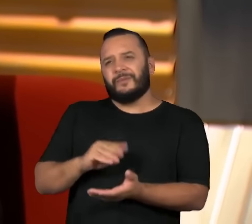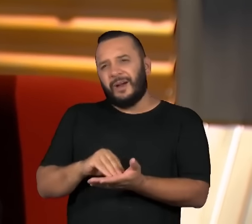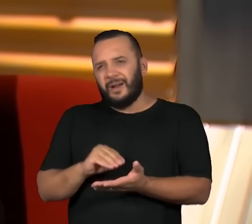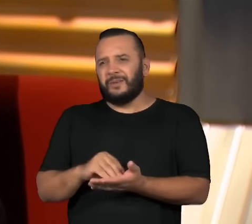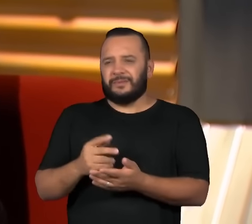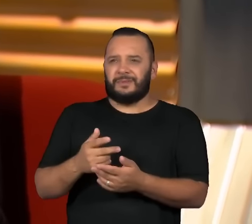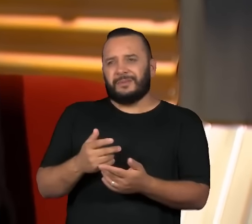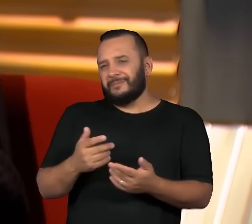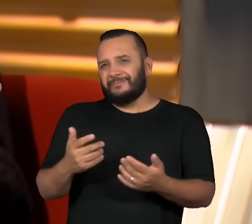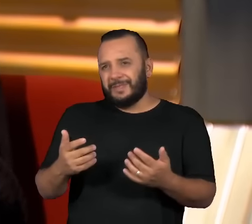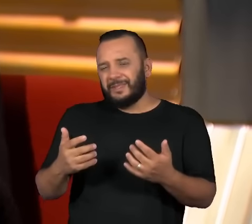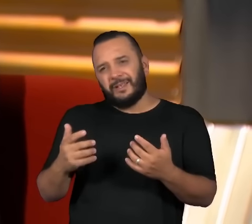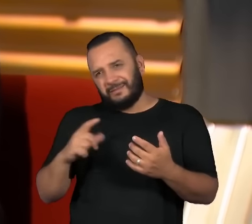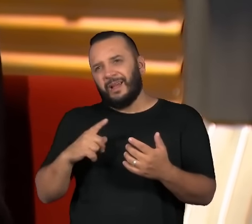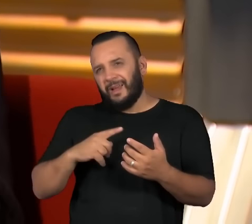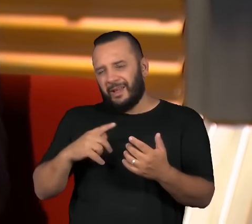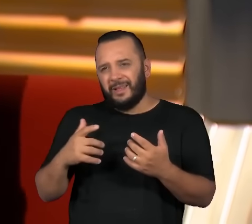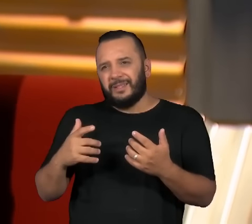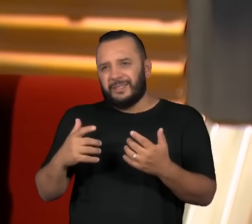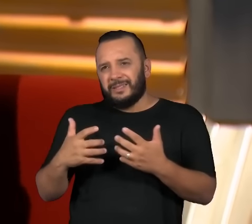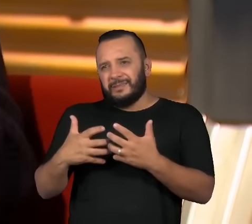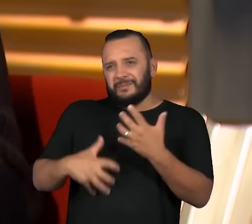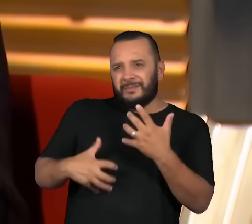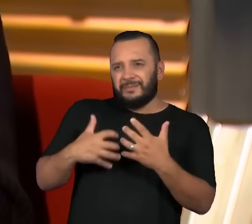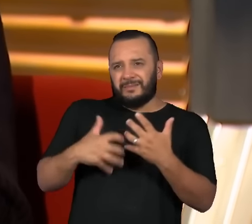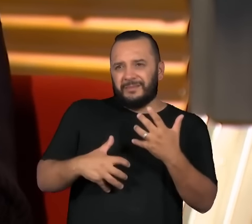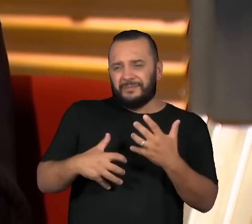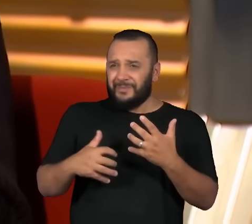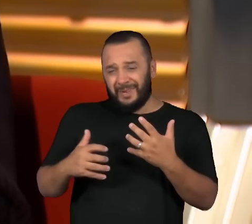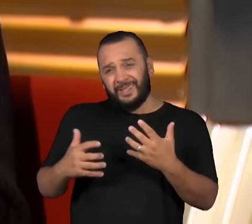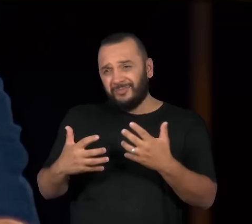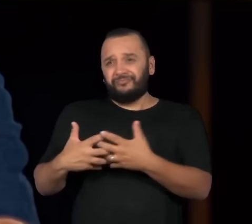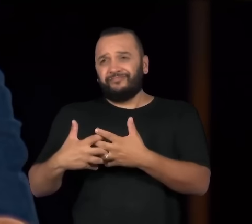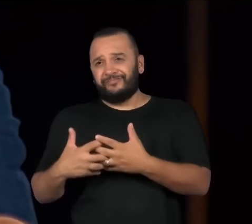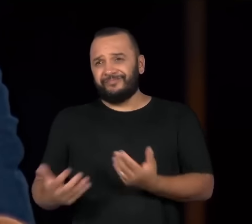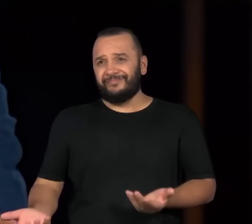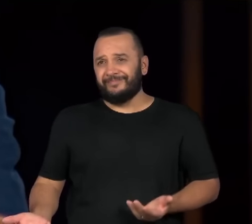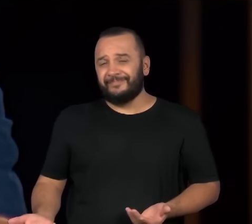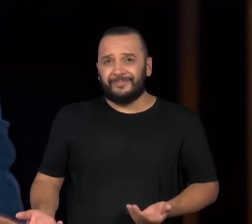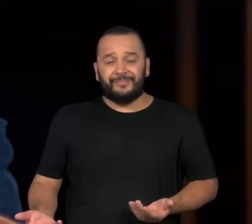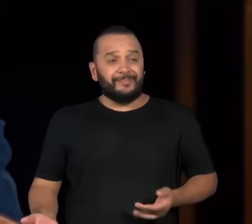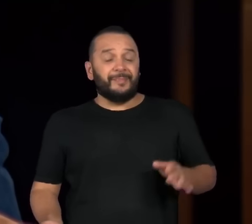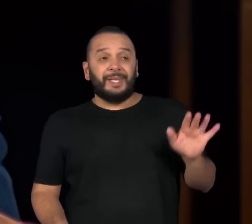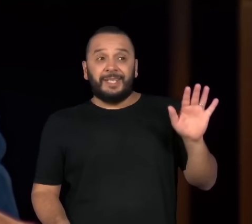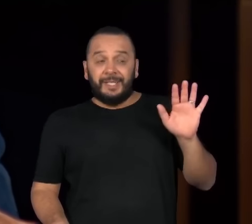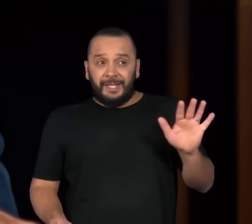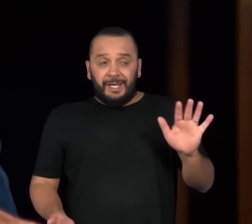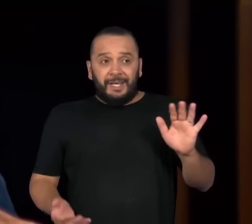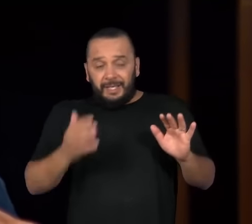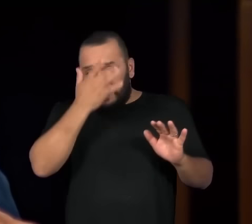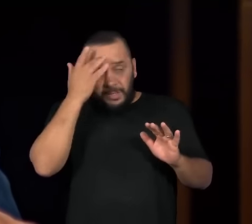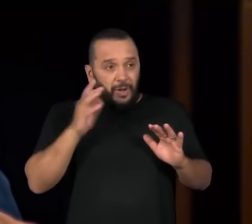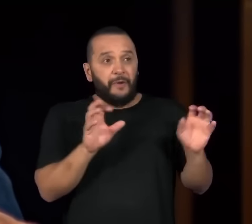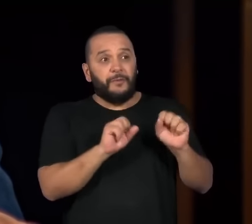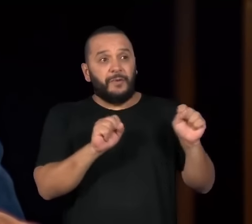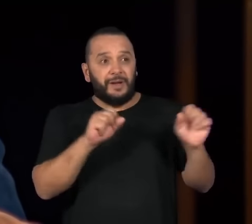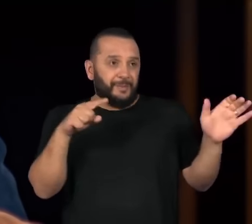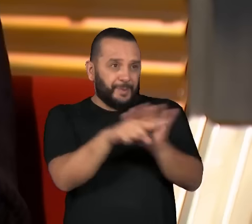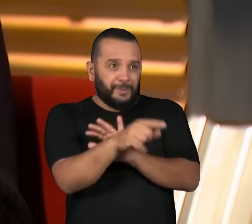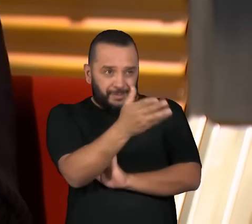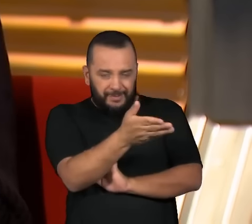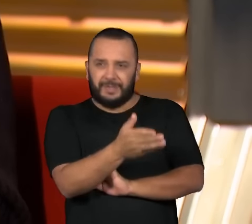é o que é, né? Assim, eu não vou... Eu imagino que isso seja algo que os fãs te perguntam